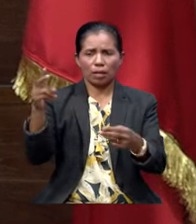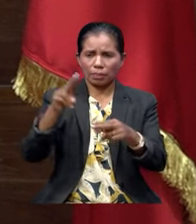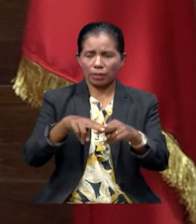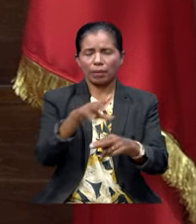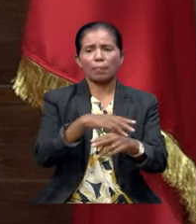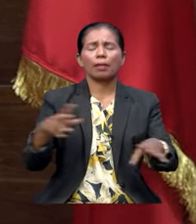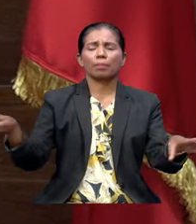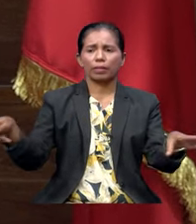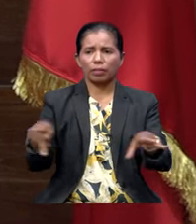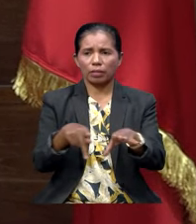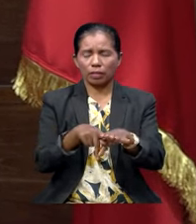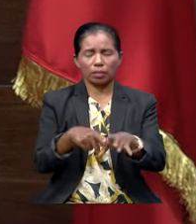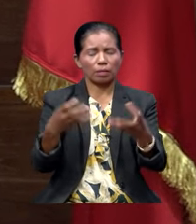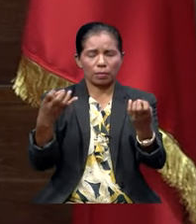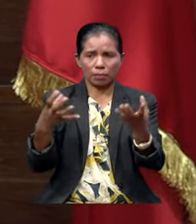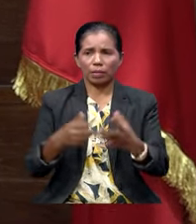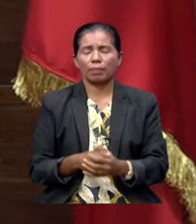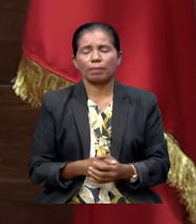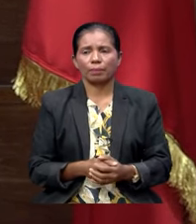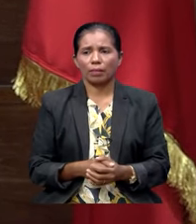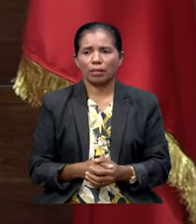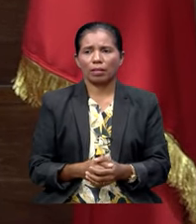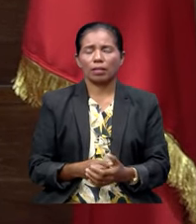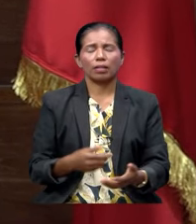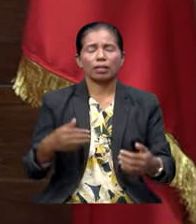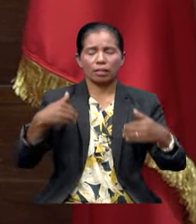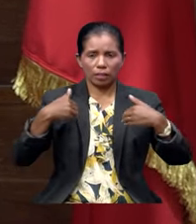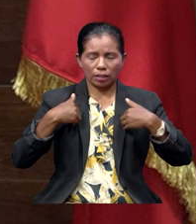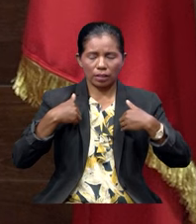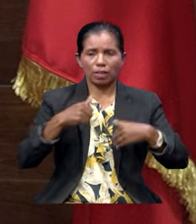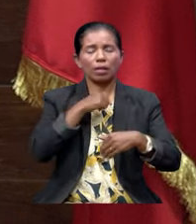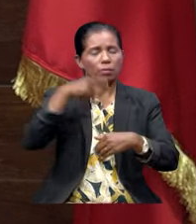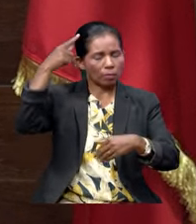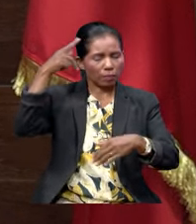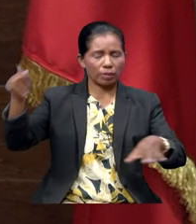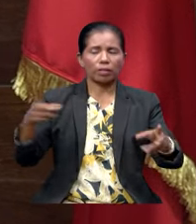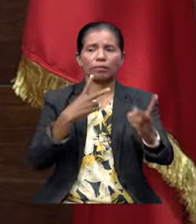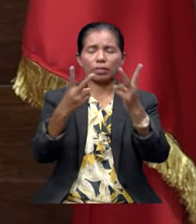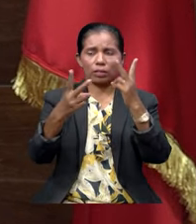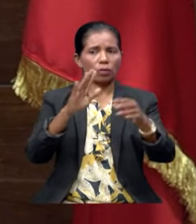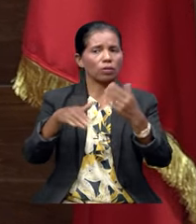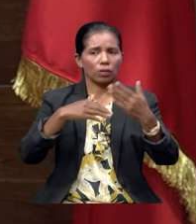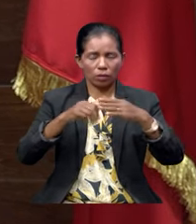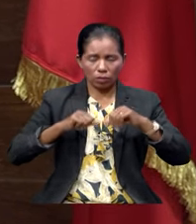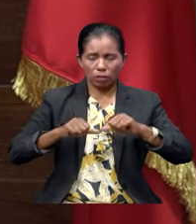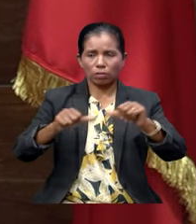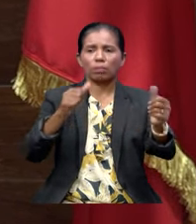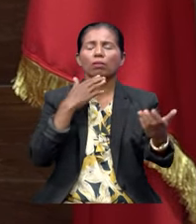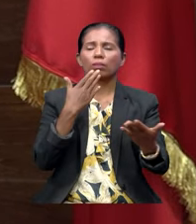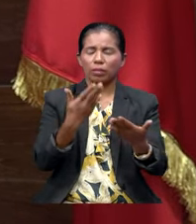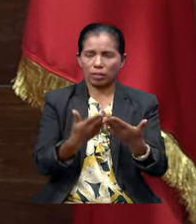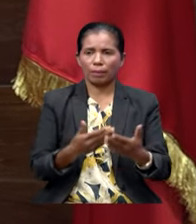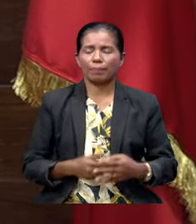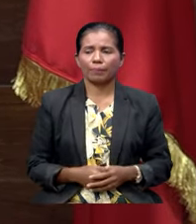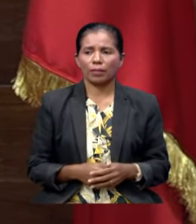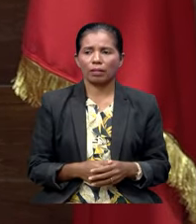participa em evento barbárico. E amo o Papa na visita, né? E boa, estou todo lá, um dia.